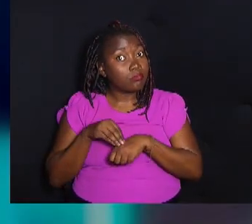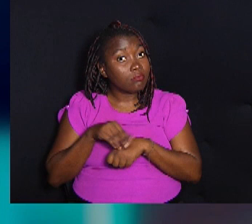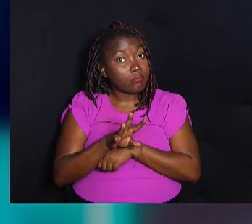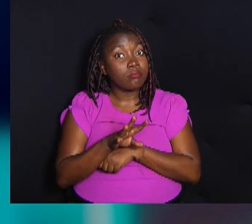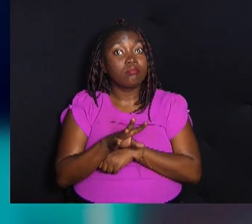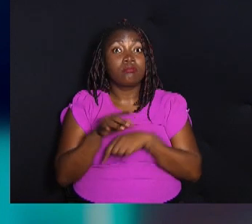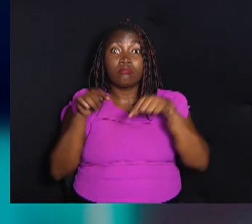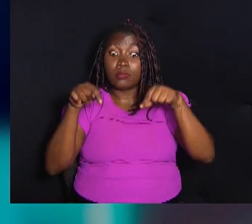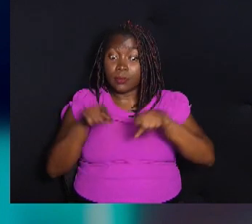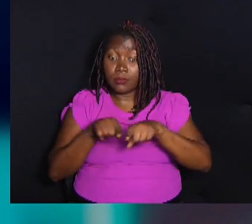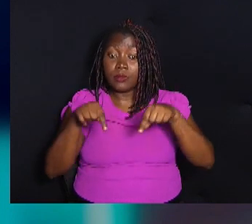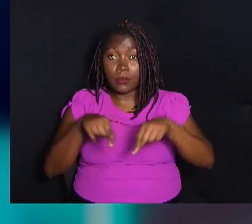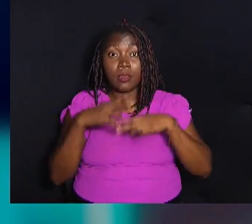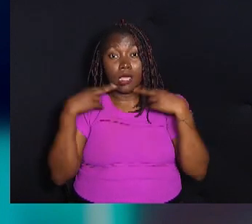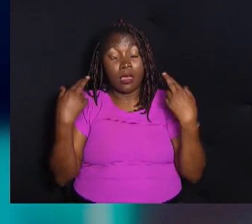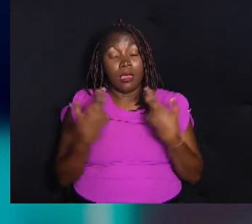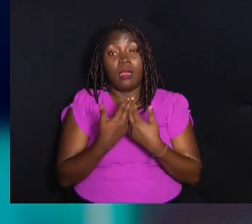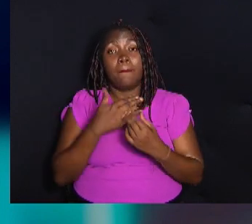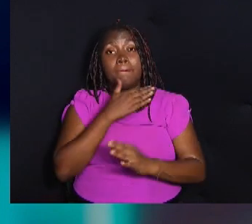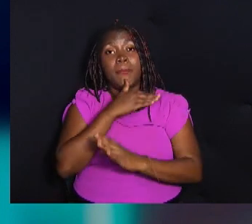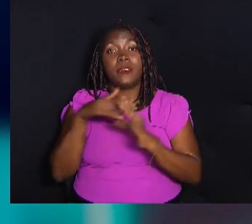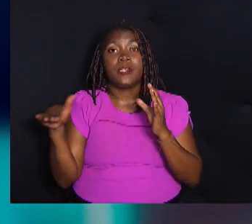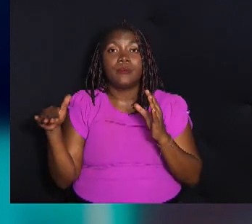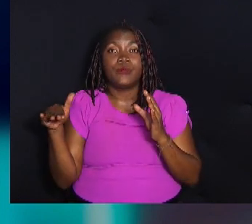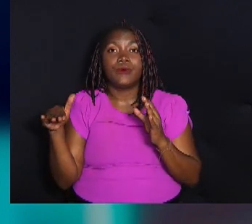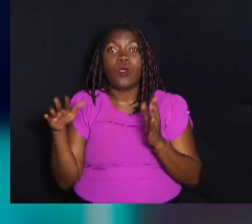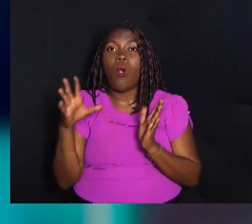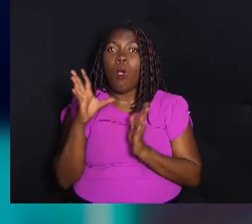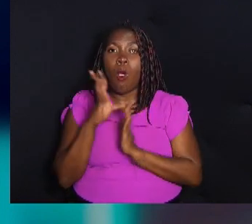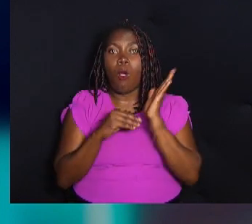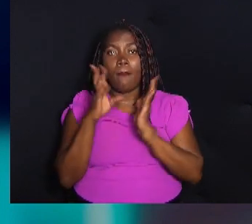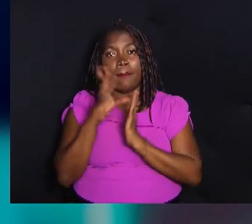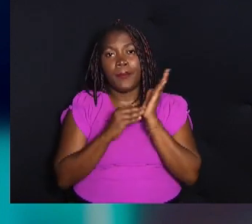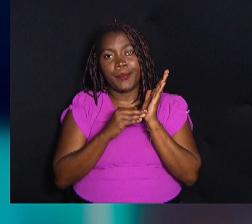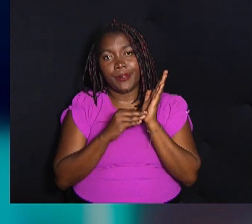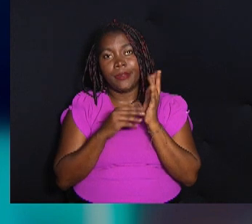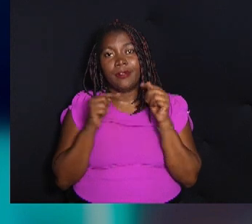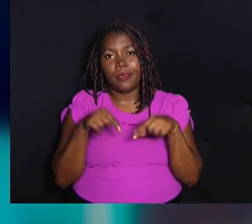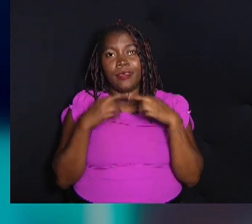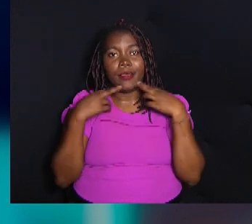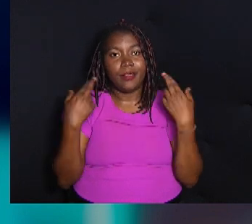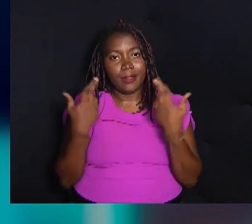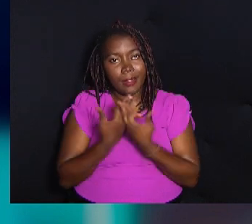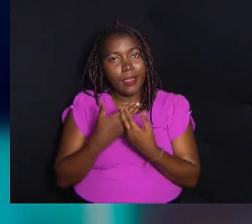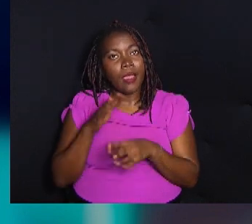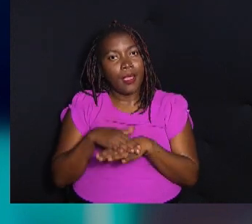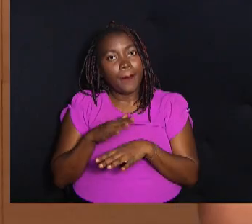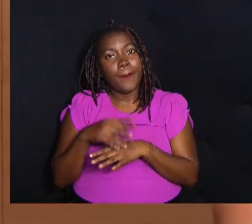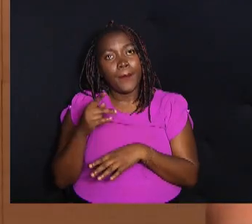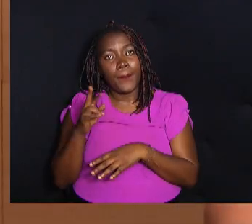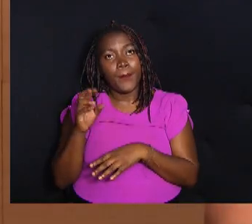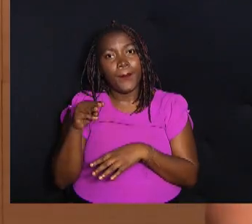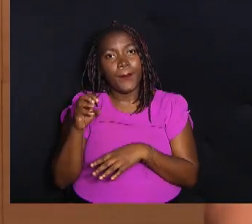reunião nós mandamos eh cópia dessa reunião ah pro promotor de justiça Dr Rodrigo